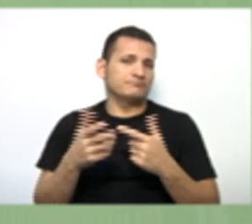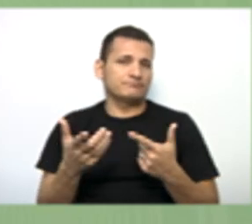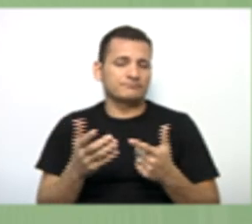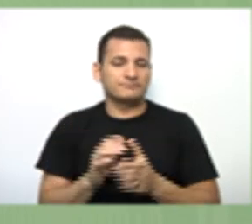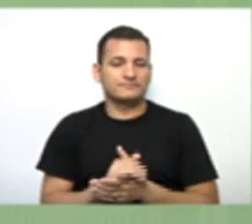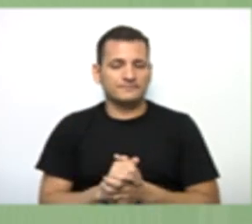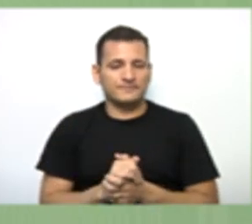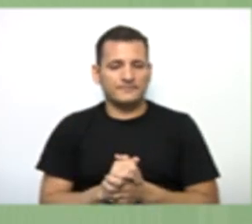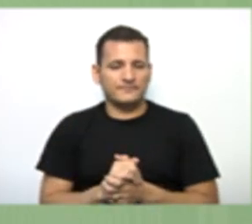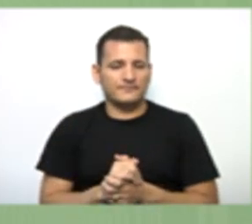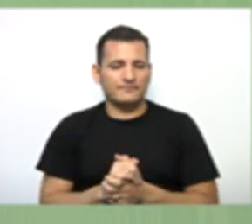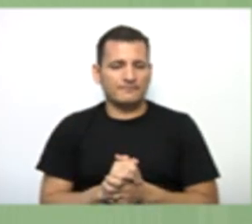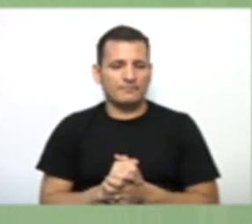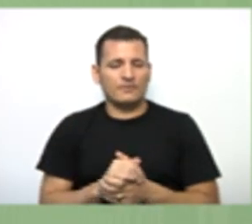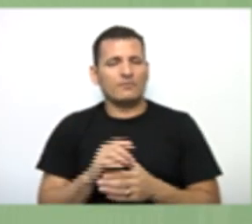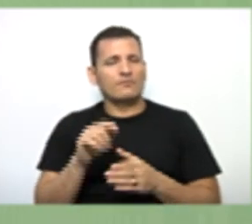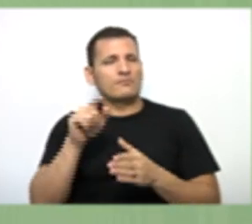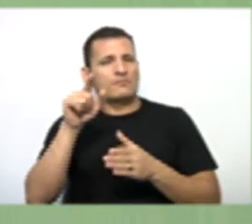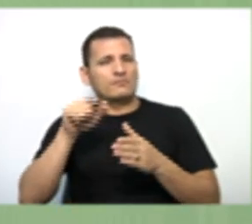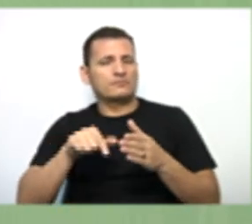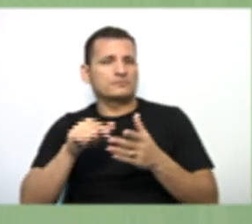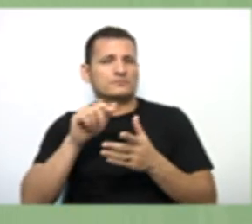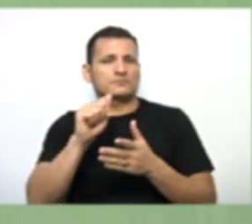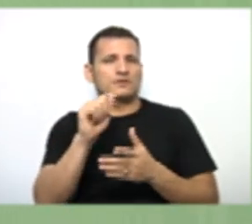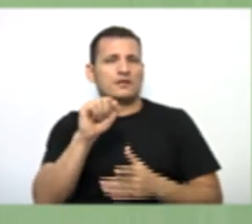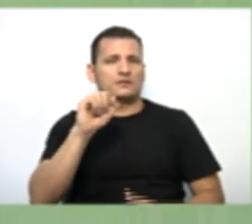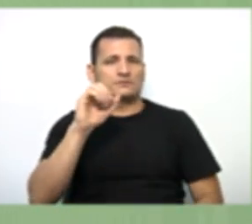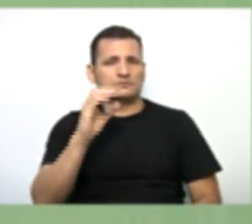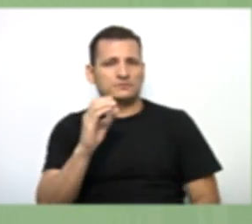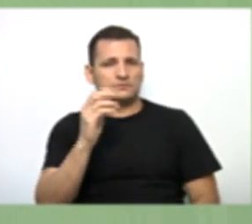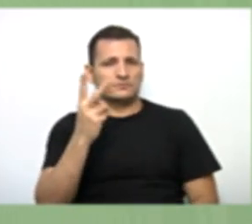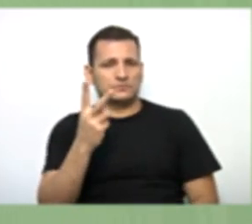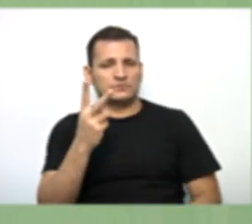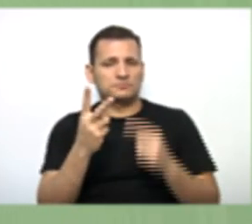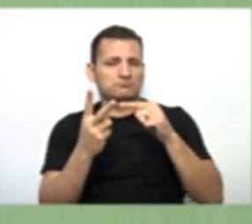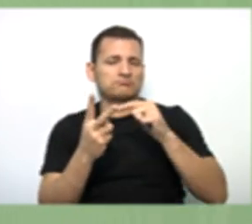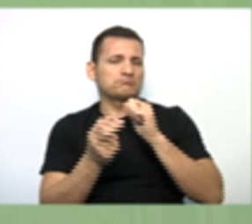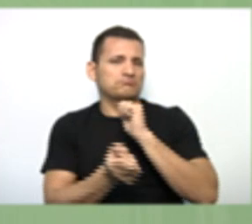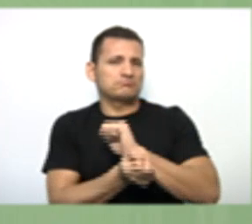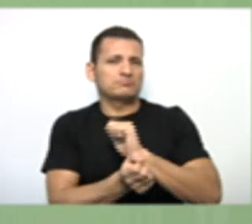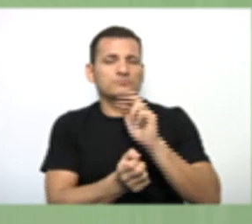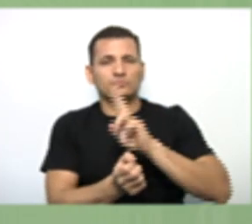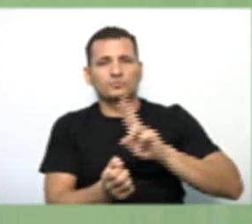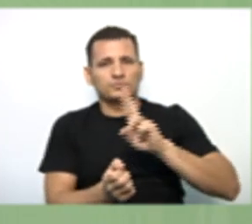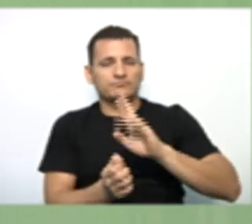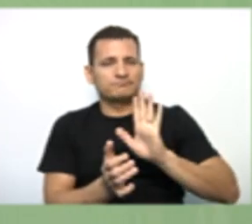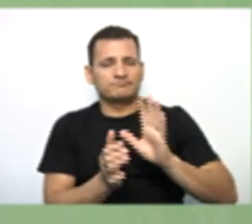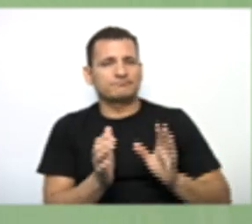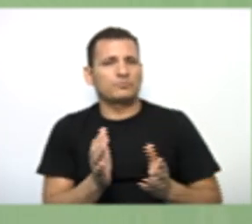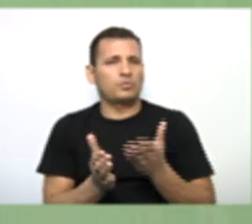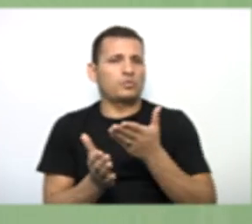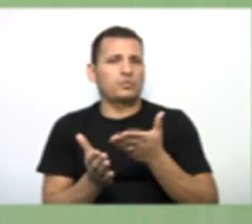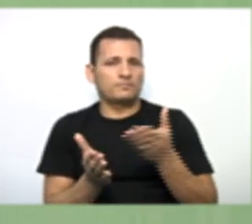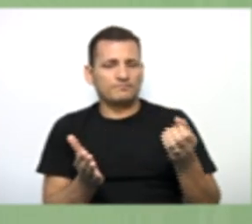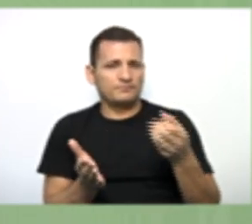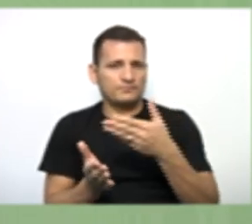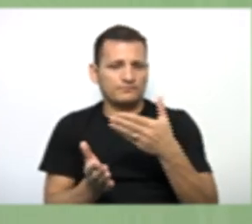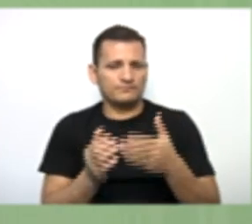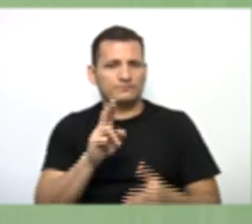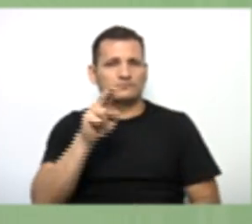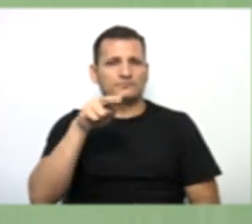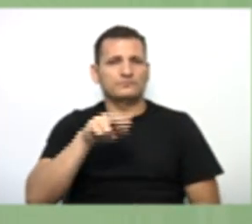Então esse caractere ASCII-2, ele caiu em desuso e hoje nós temos um carinha chamado